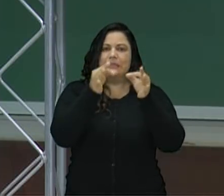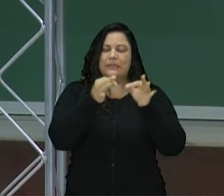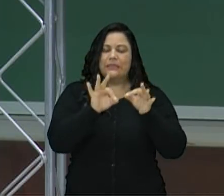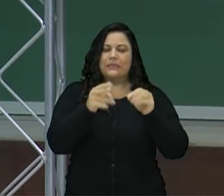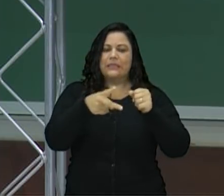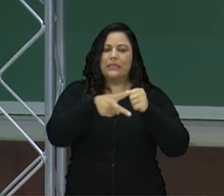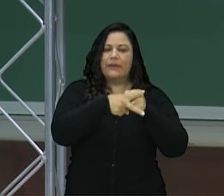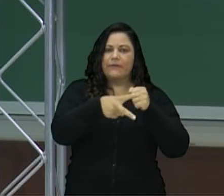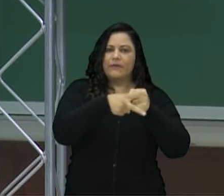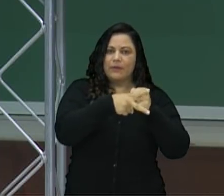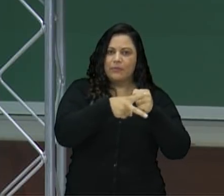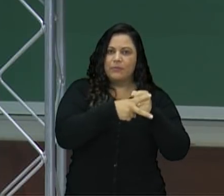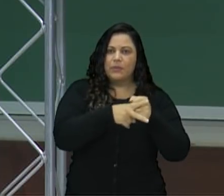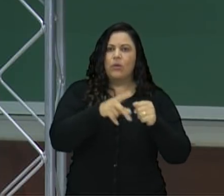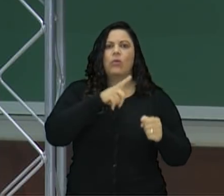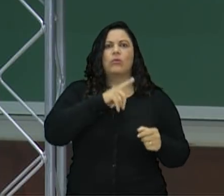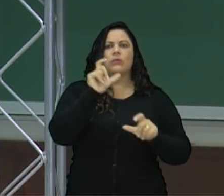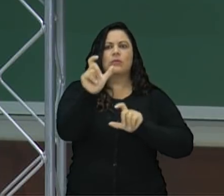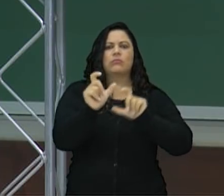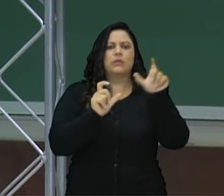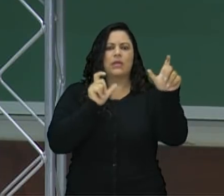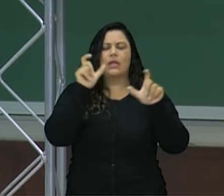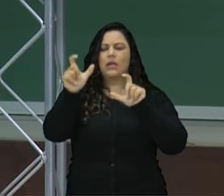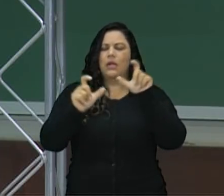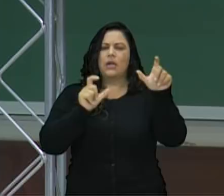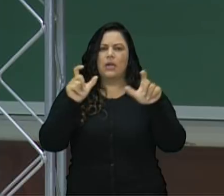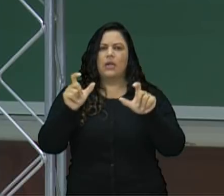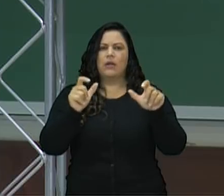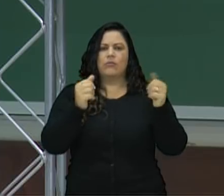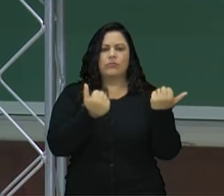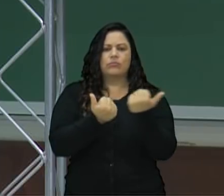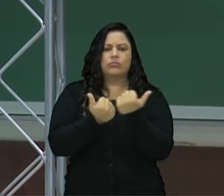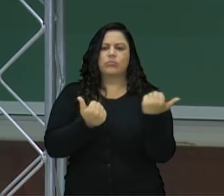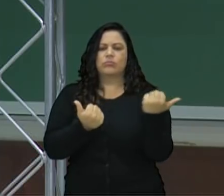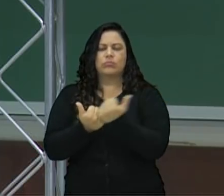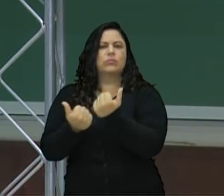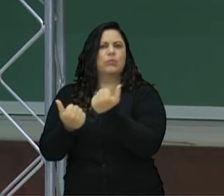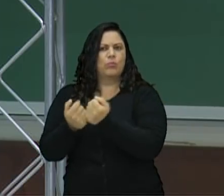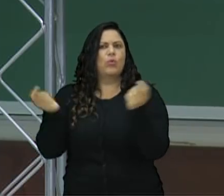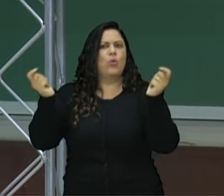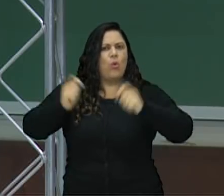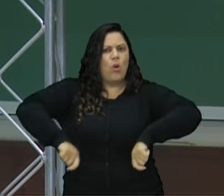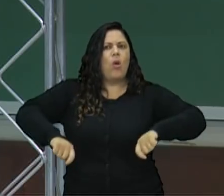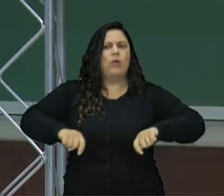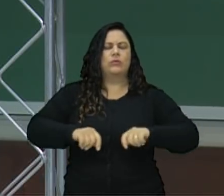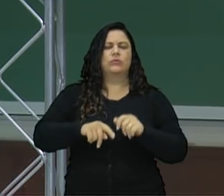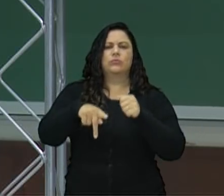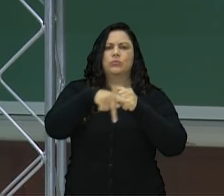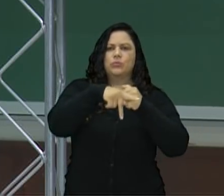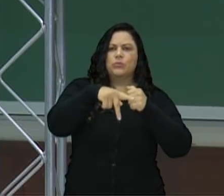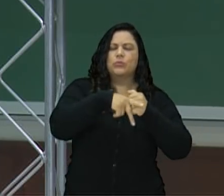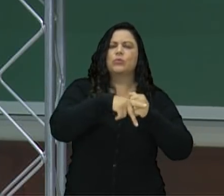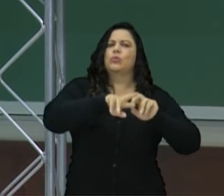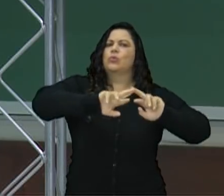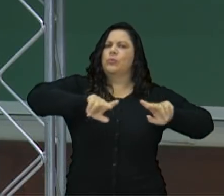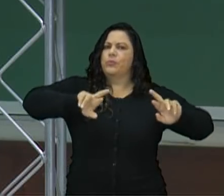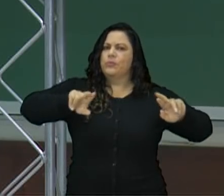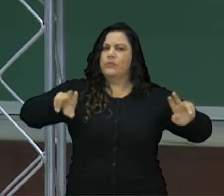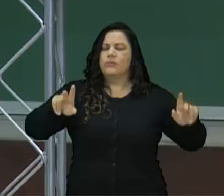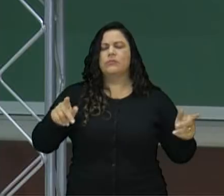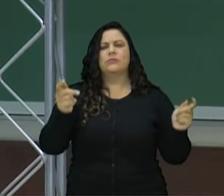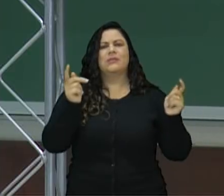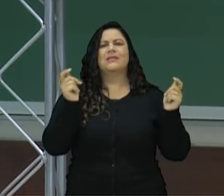né? Porque existem palavras que são substituíveis por alguns pronomes, por alguns termos e expressões, né? E que não